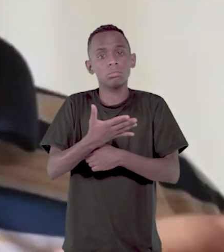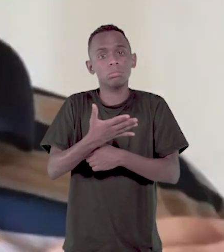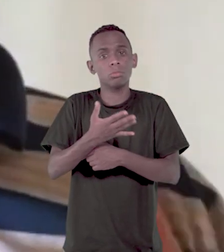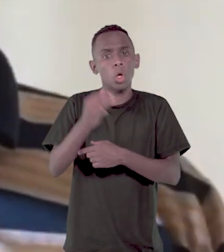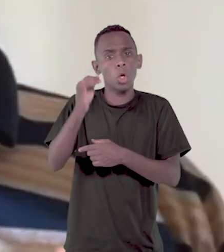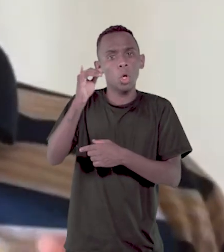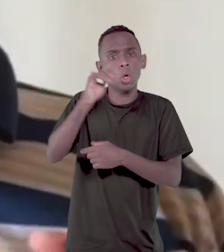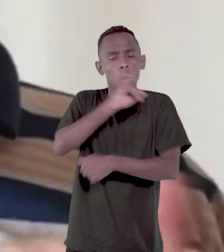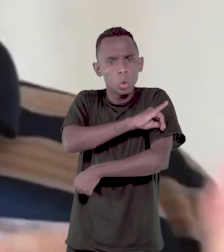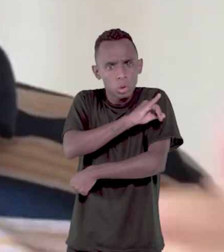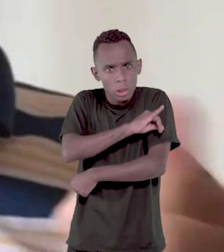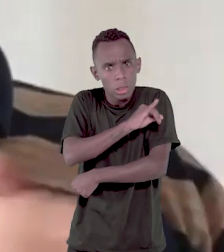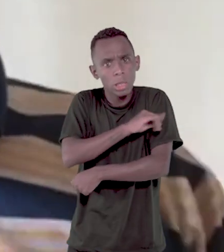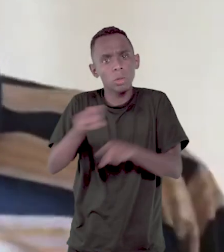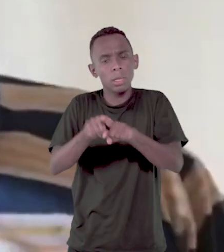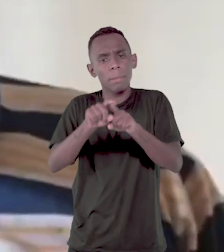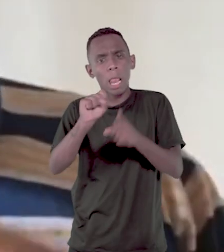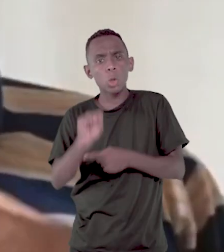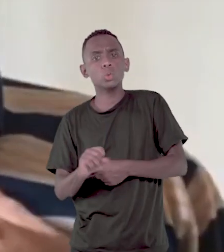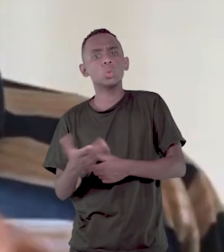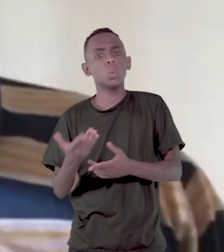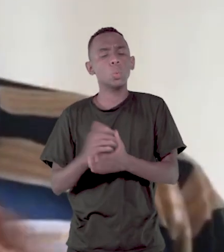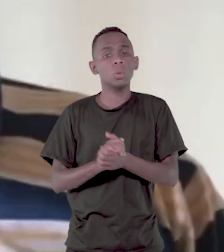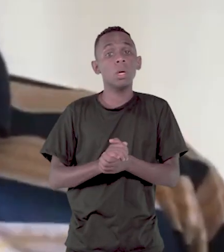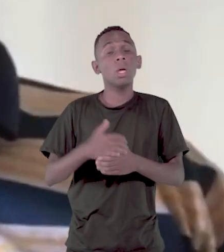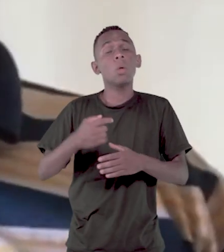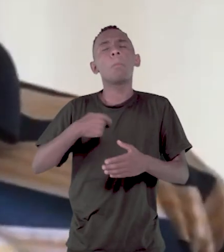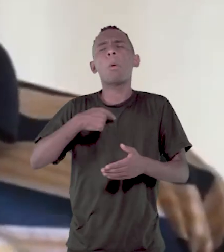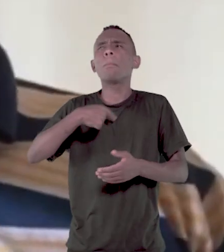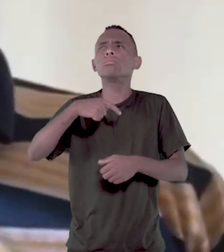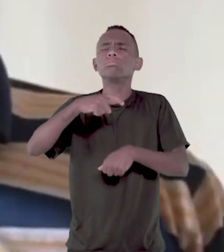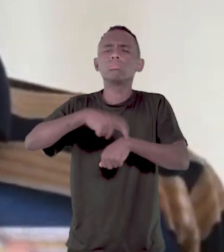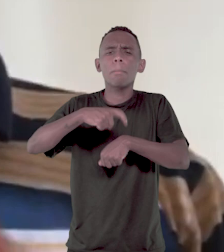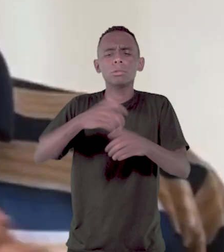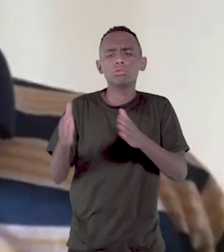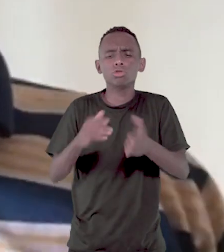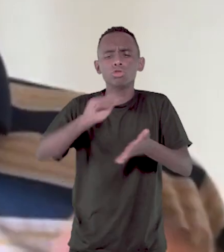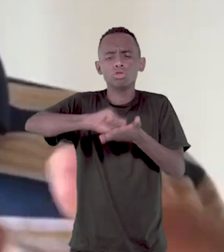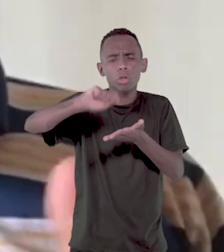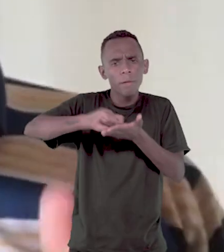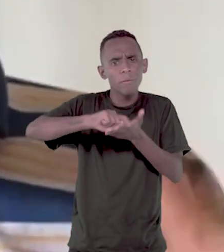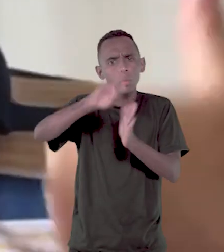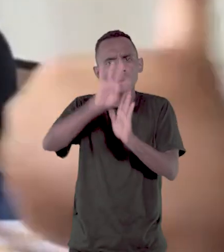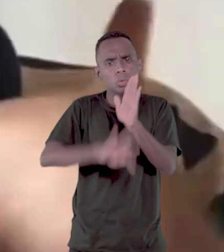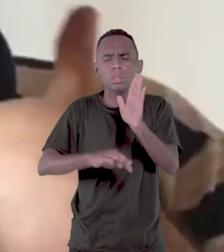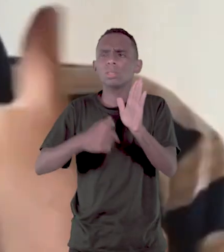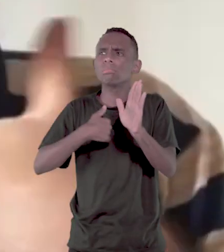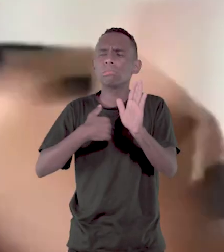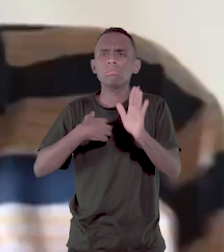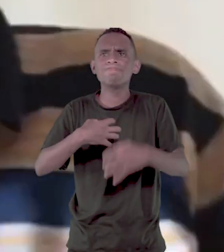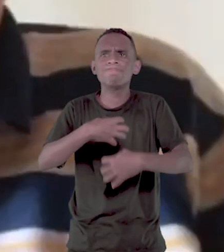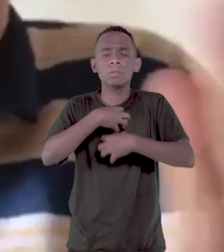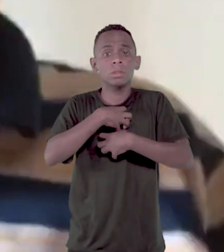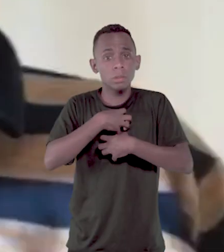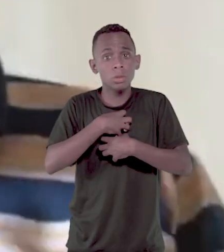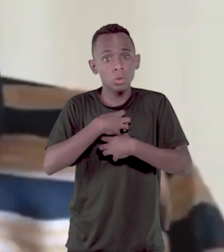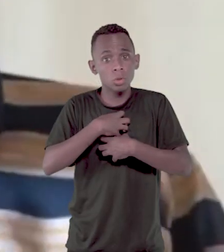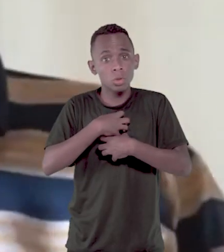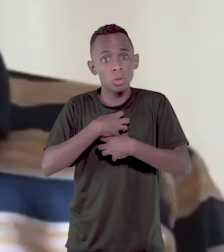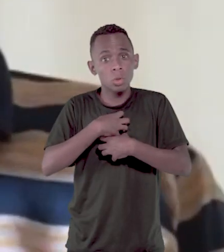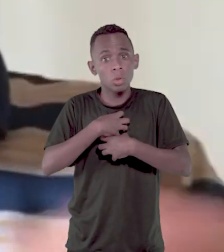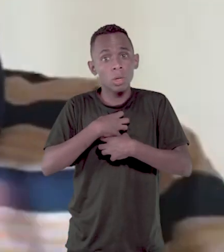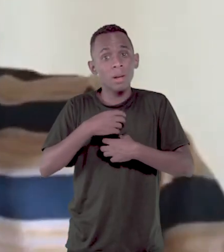e no Rio Grande do Sul. E quando eu estava escrevendo esse texto para esse livro, eu me deparei de